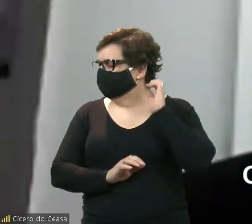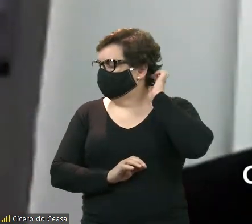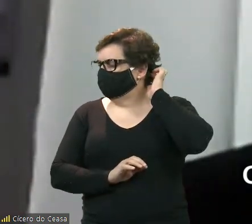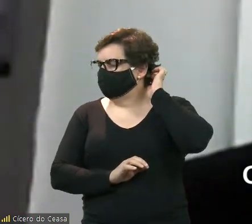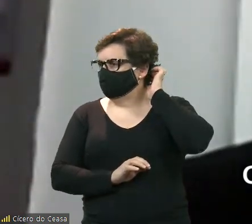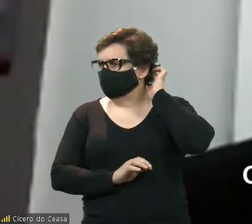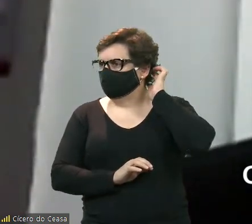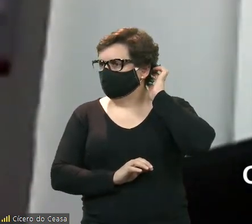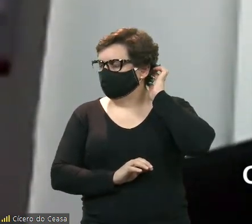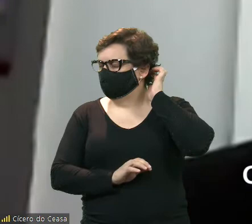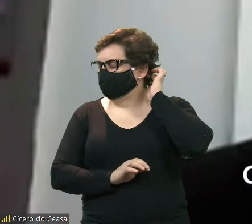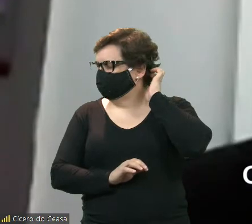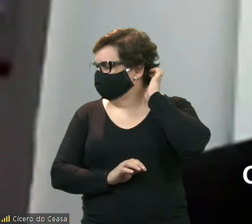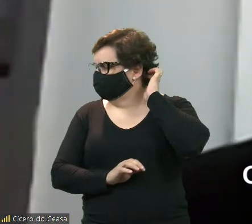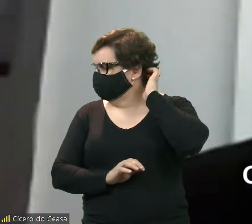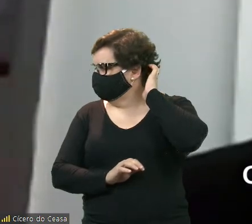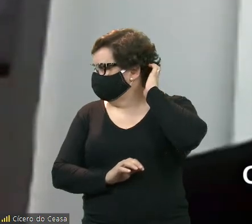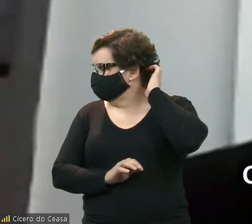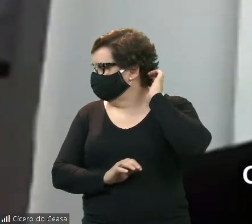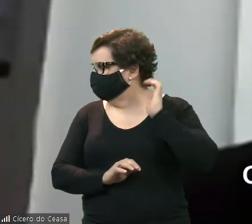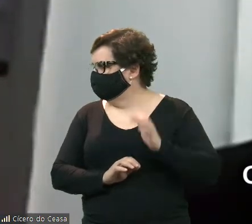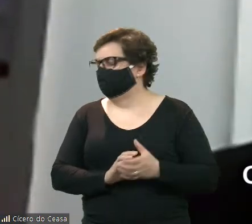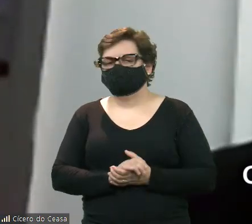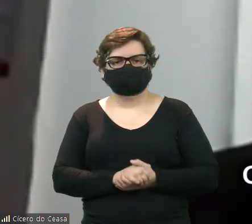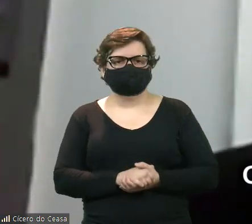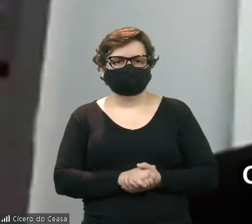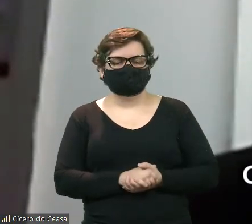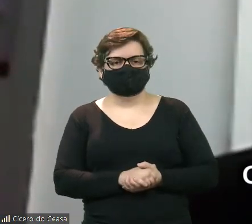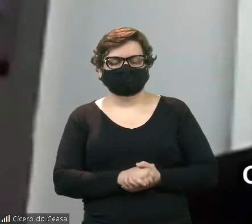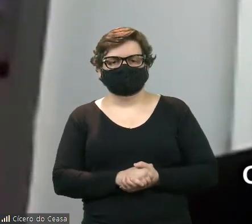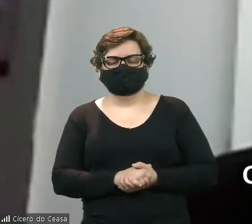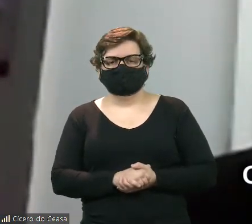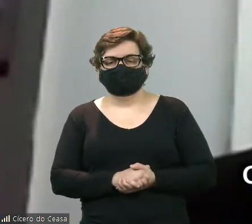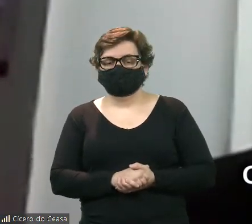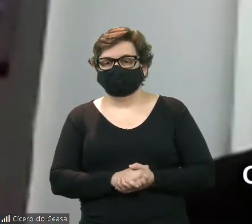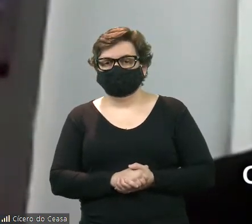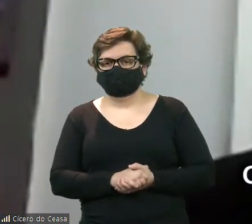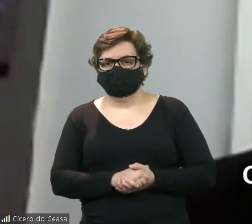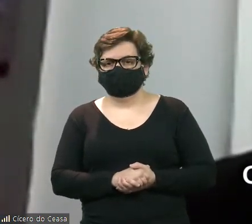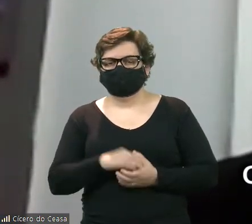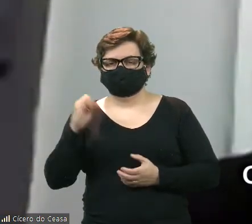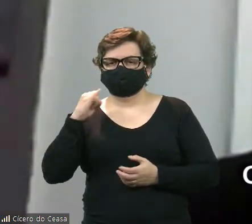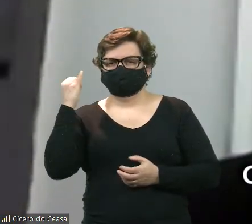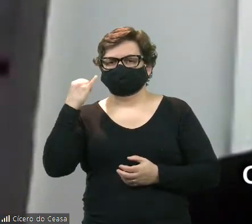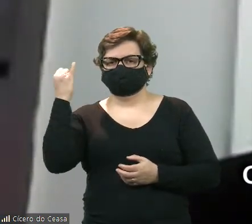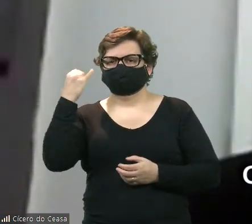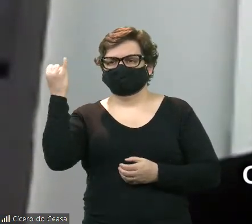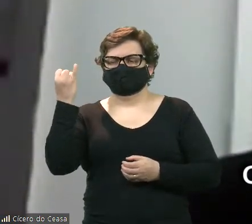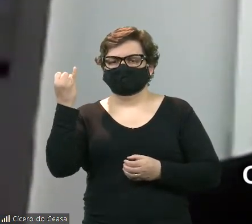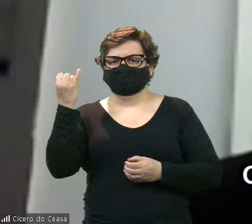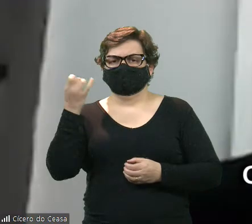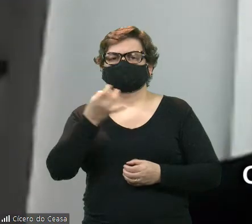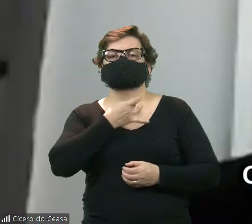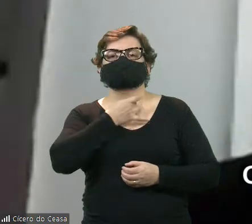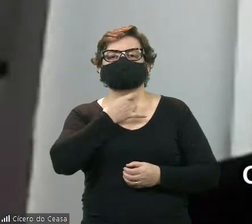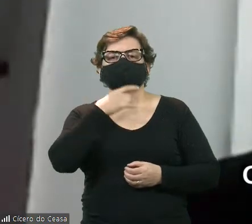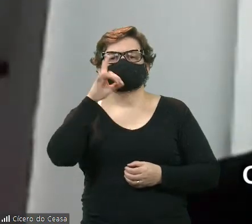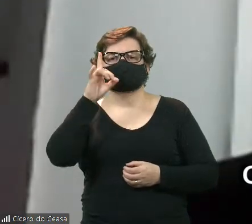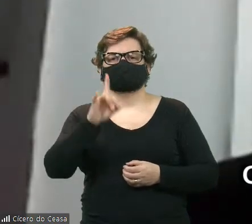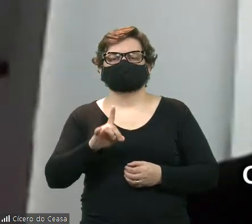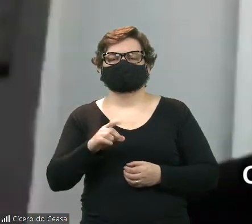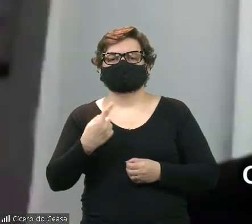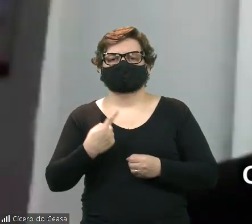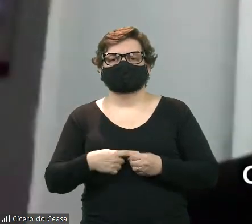os vereadores sabem da importância de Marília ser uma cidade turística